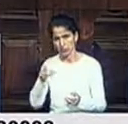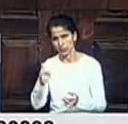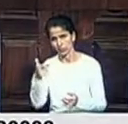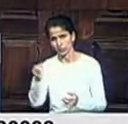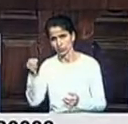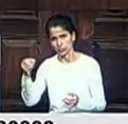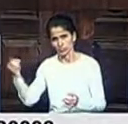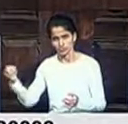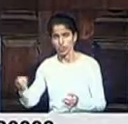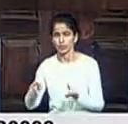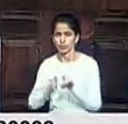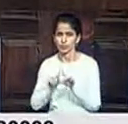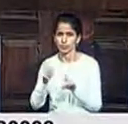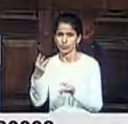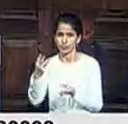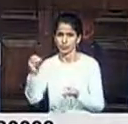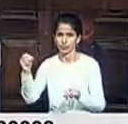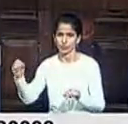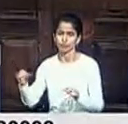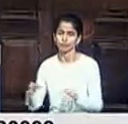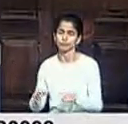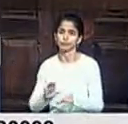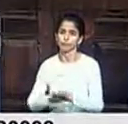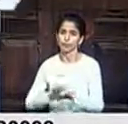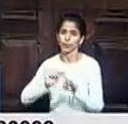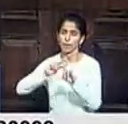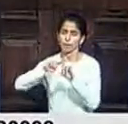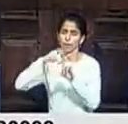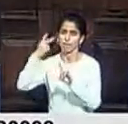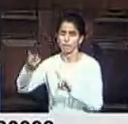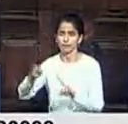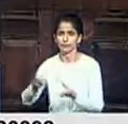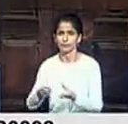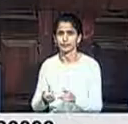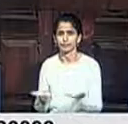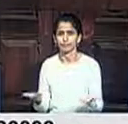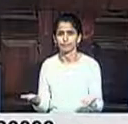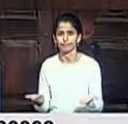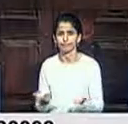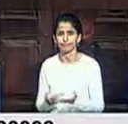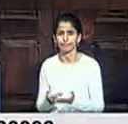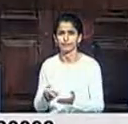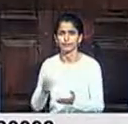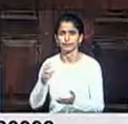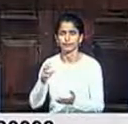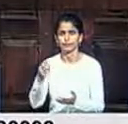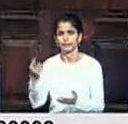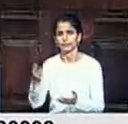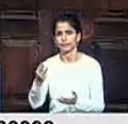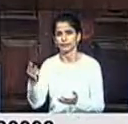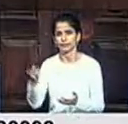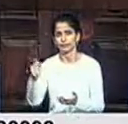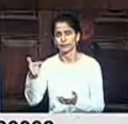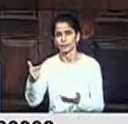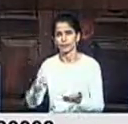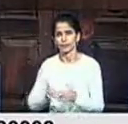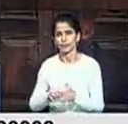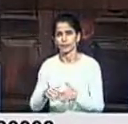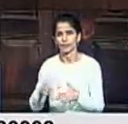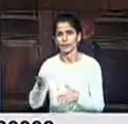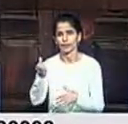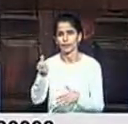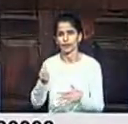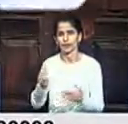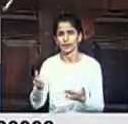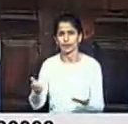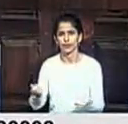200 e 300, vai aumentar de 150 para 320, quer dizer, vai aumentar